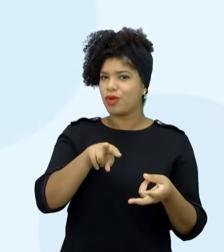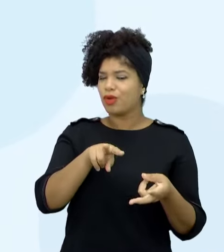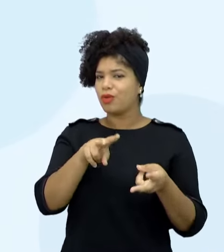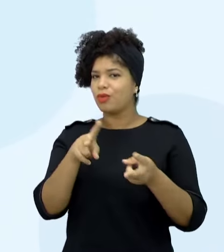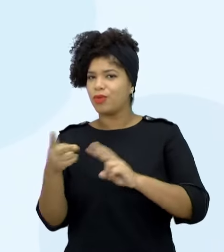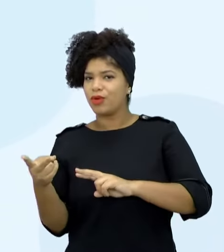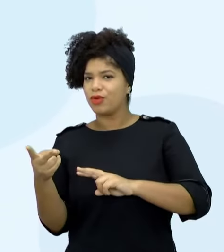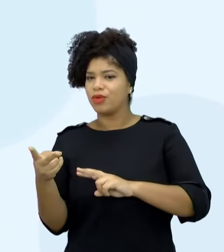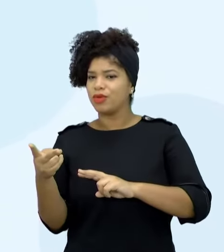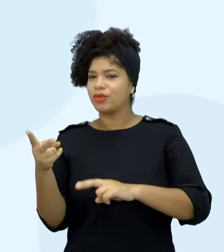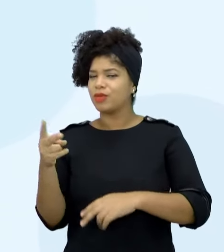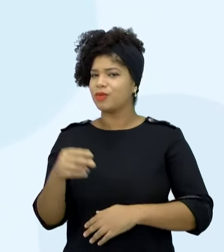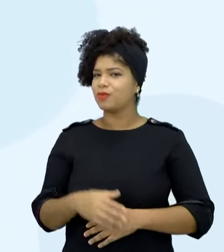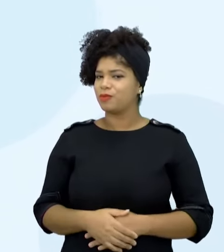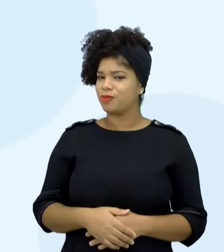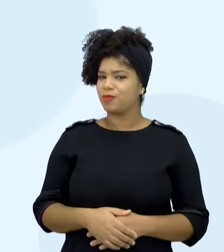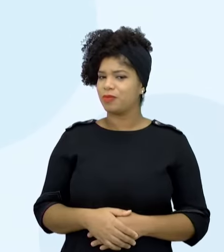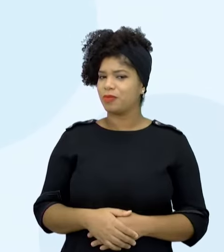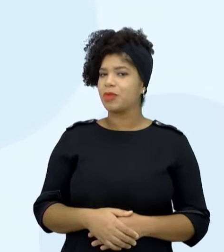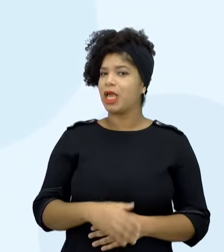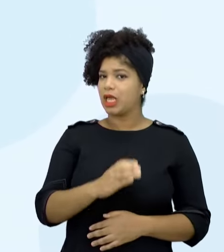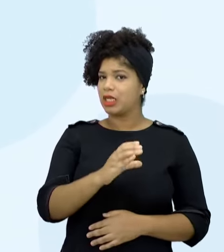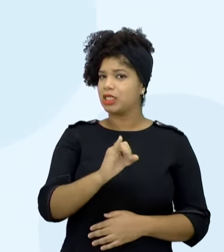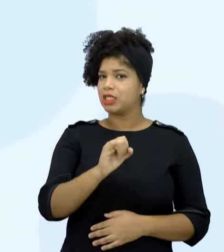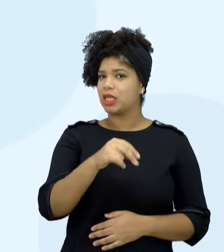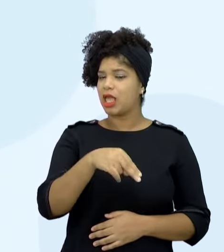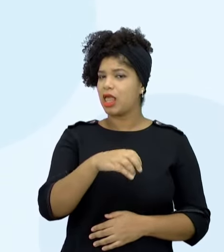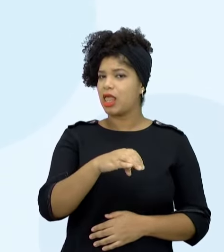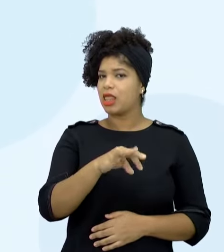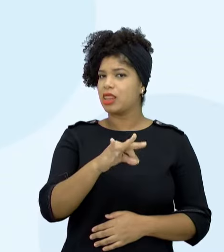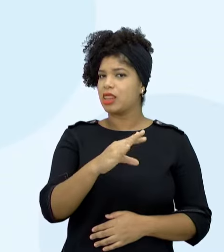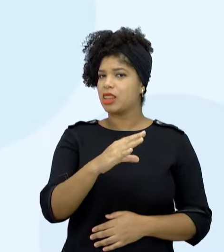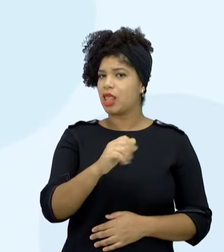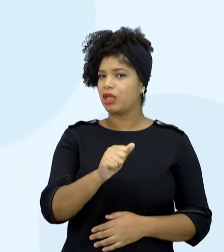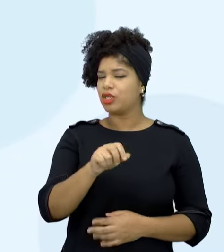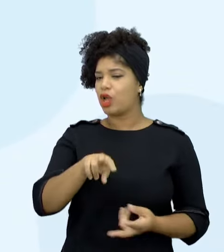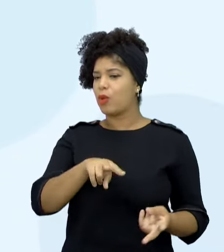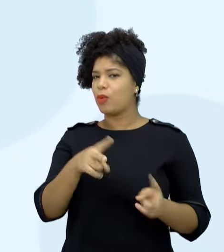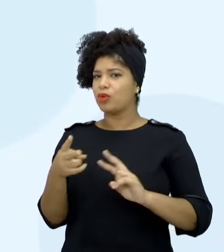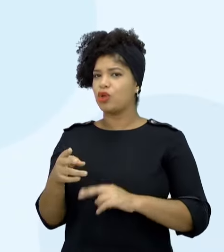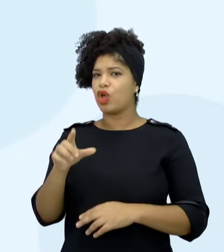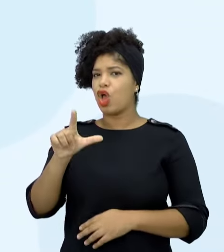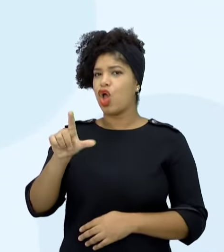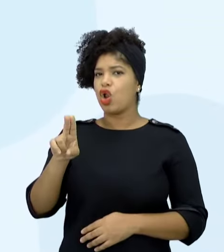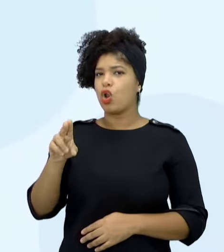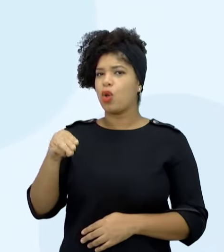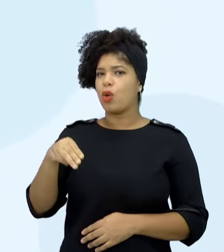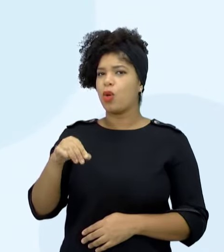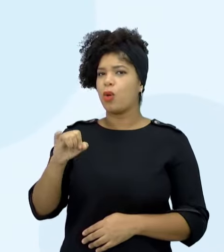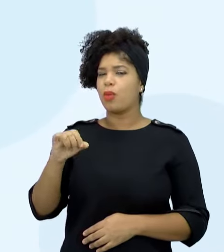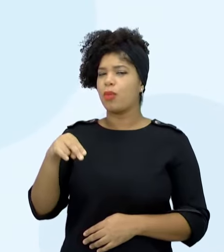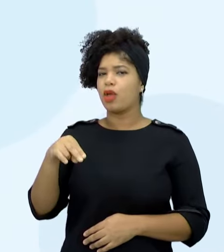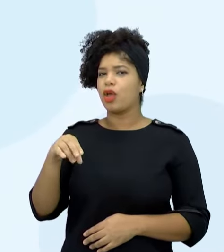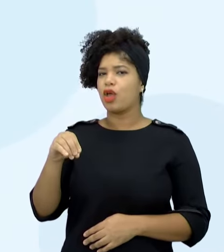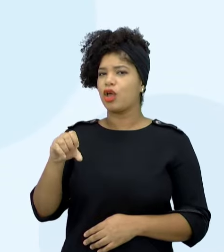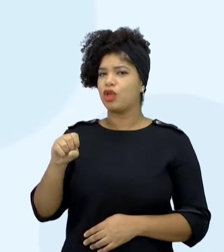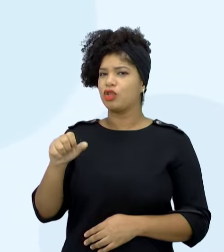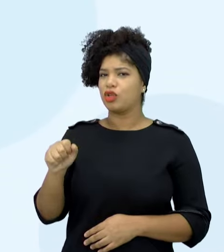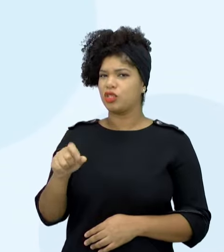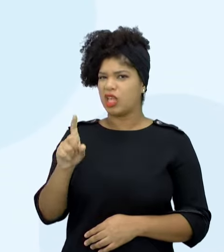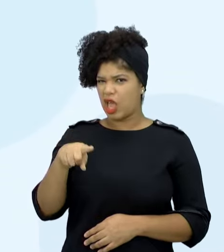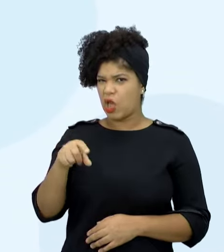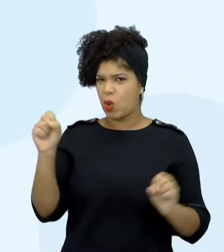cinética, que é uma energia mecânica, de classe mecânica, foi parar ali na energia luminosa. Aconteceu um milagre, é